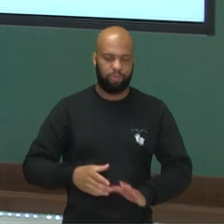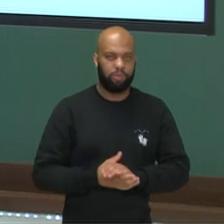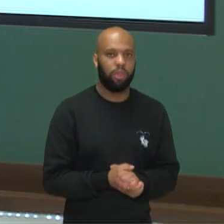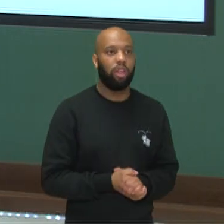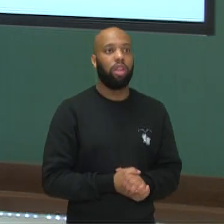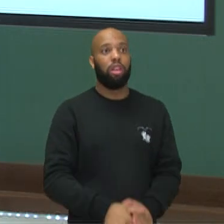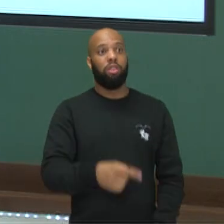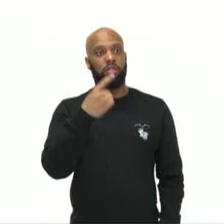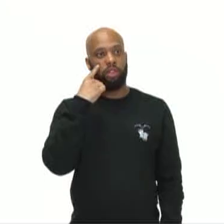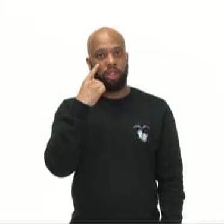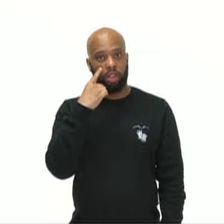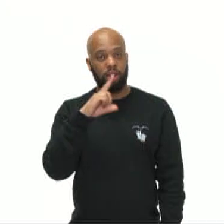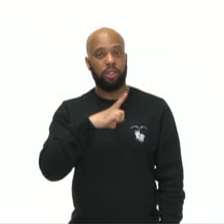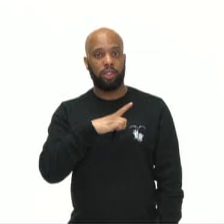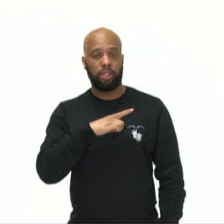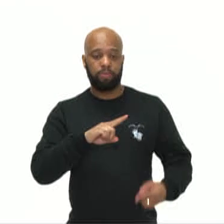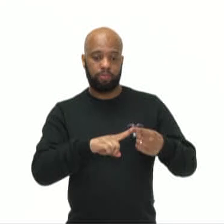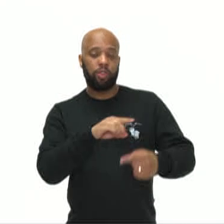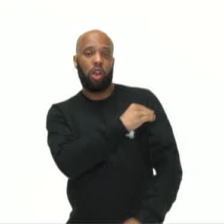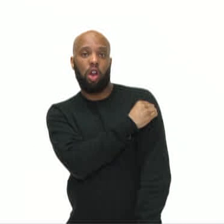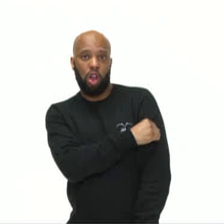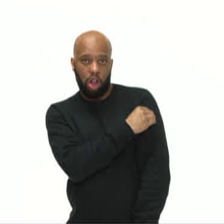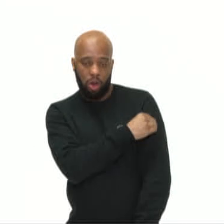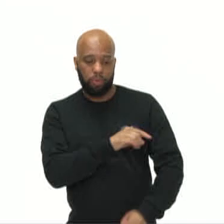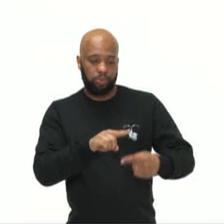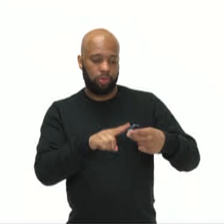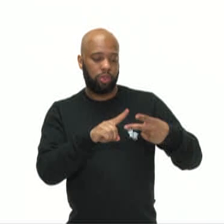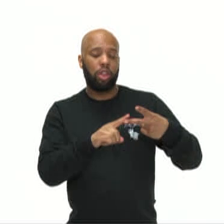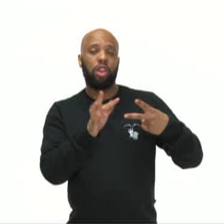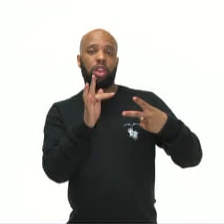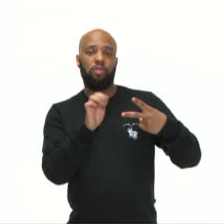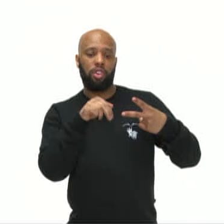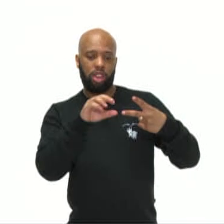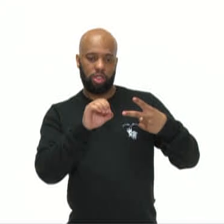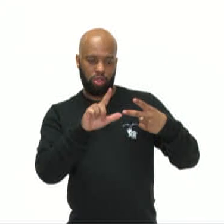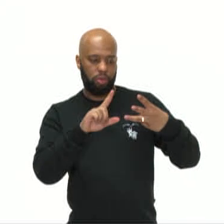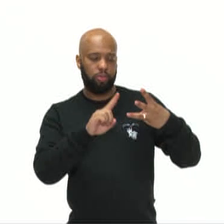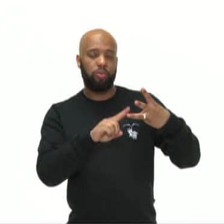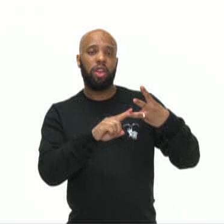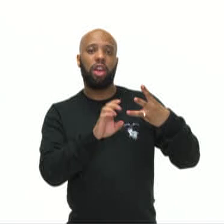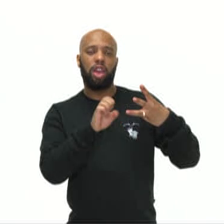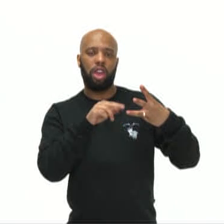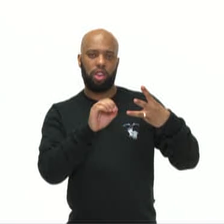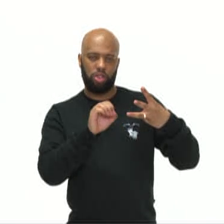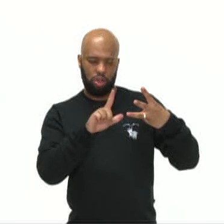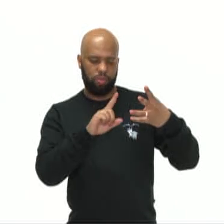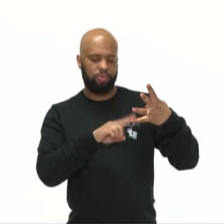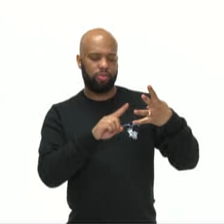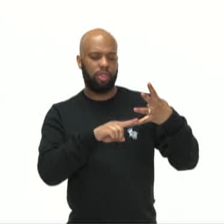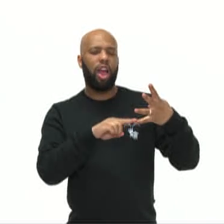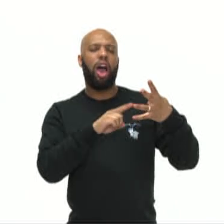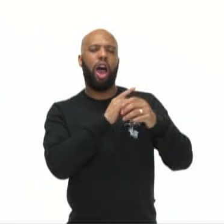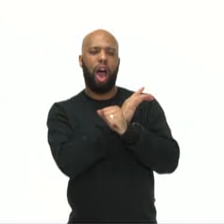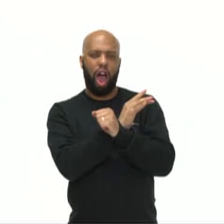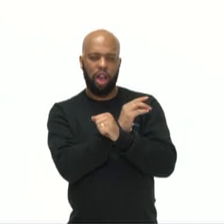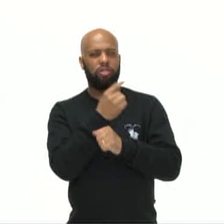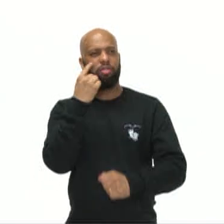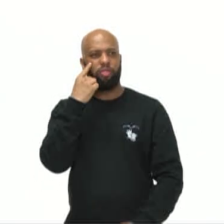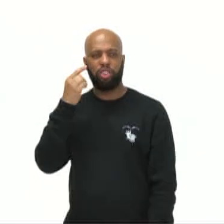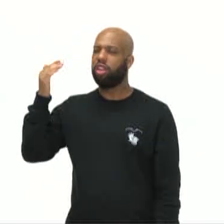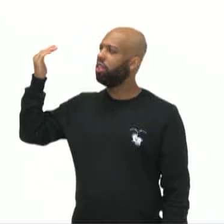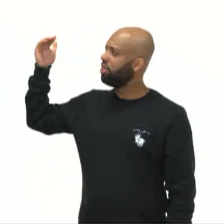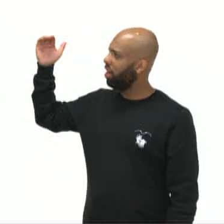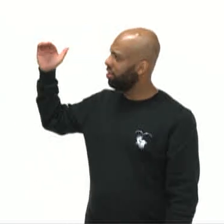estudar. Álcoois, fenol, enol, éter, aldeídos, cetonas, ácidos carboxílicos,